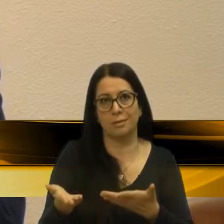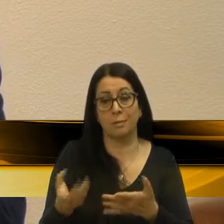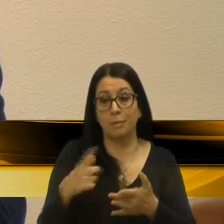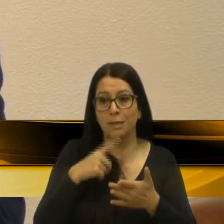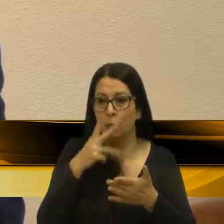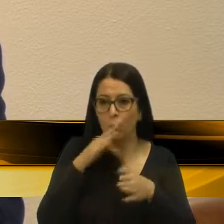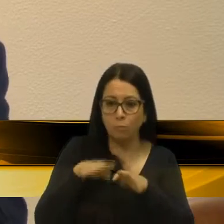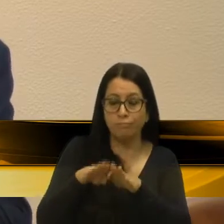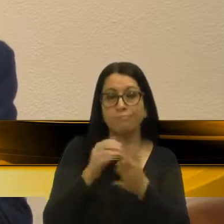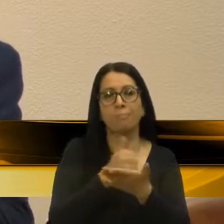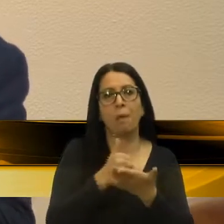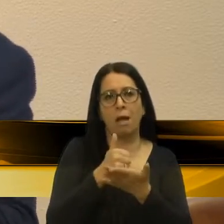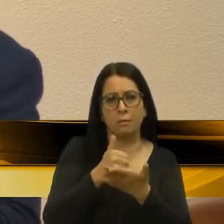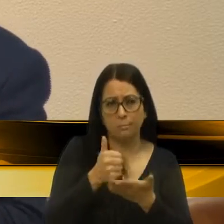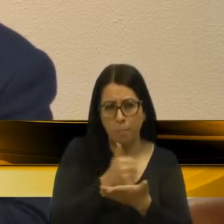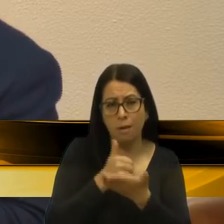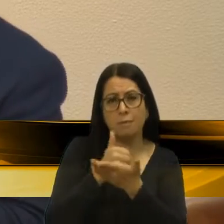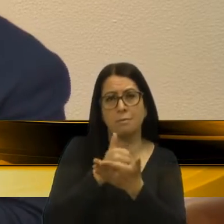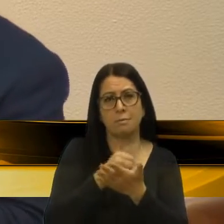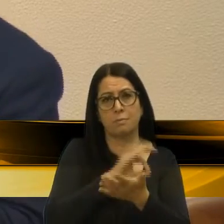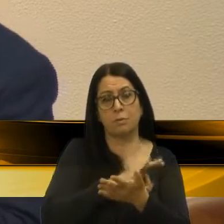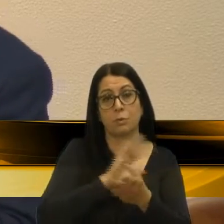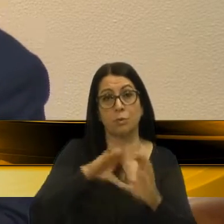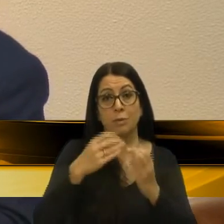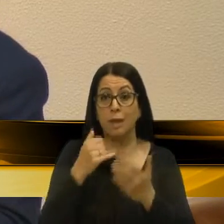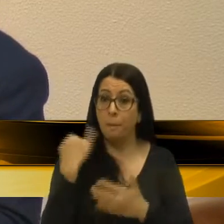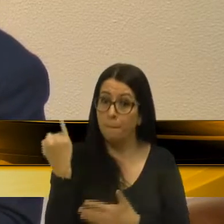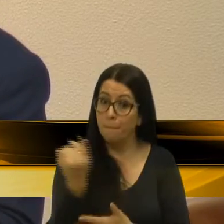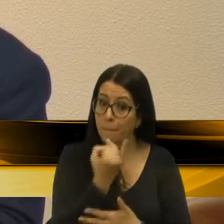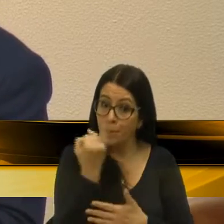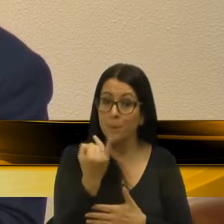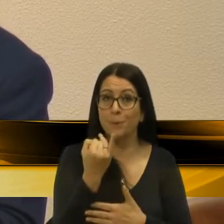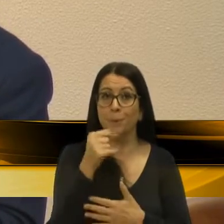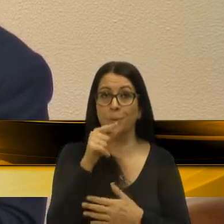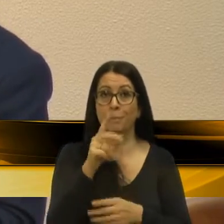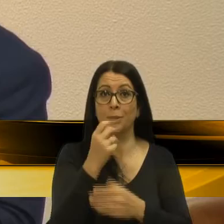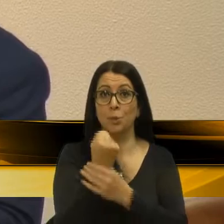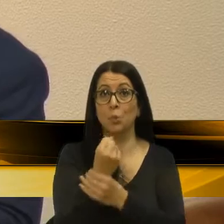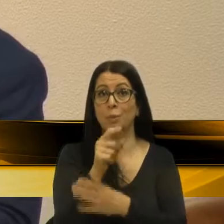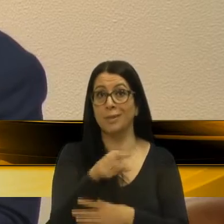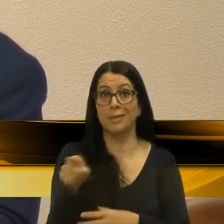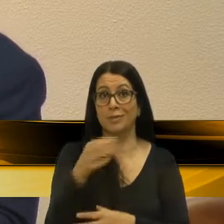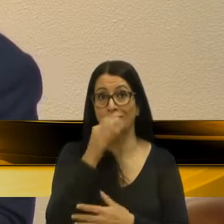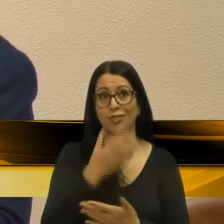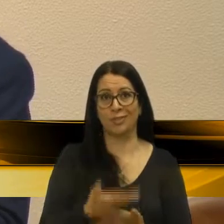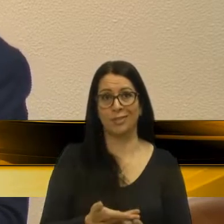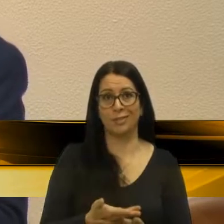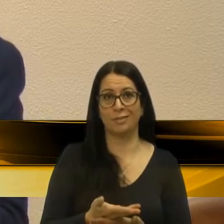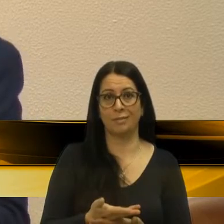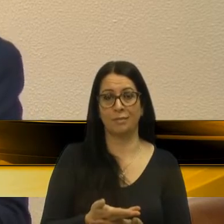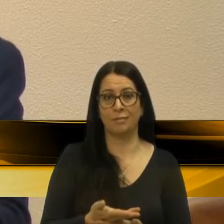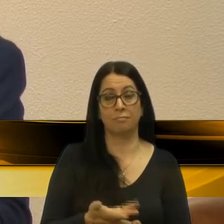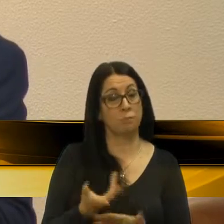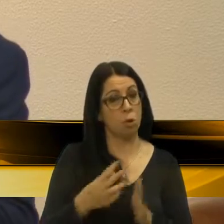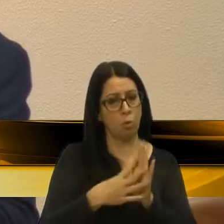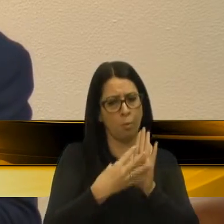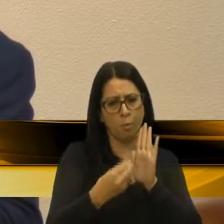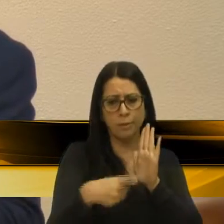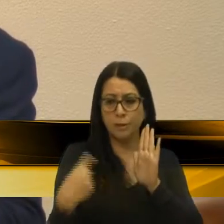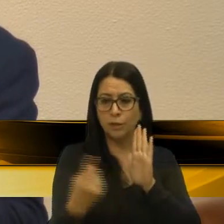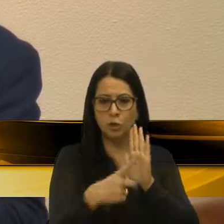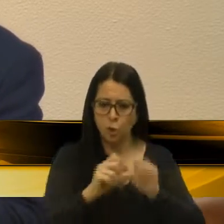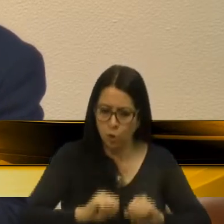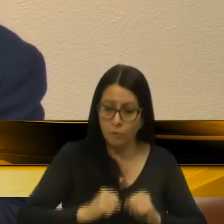um básico do policiamento comunitário, que é fundamental no esquema de segurança em Caxias do Sul, modelo que todo mundo